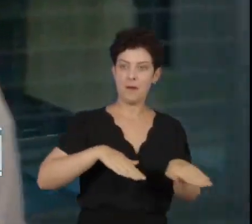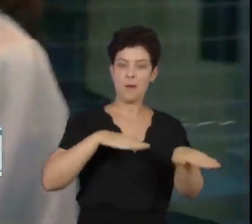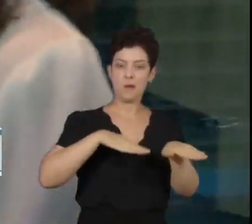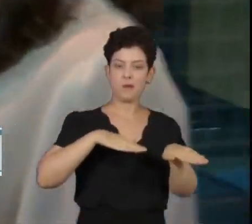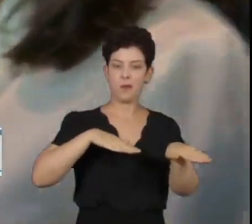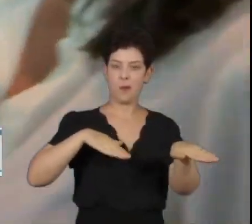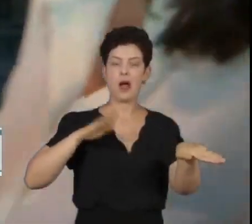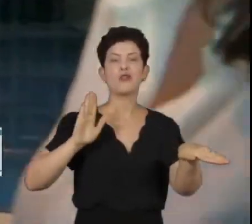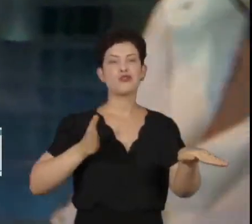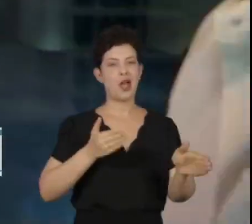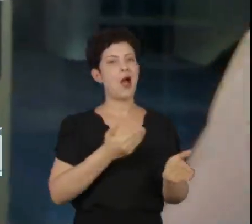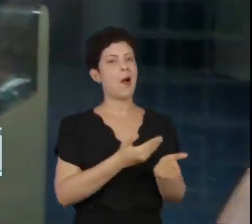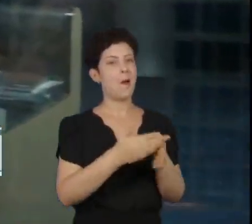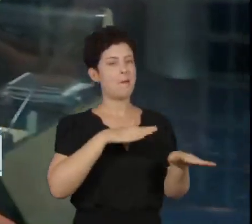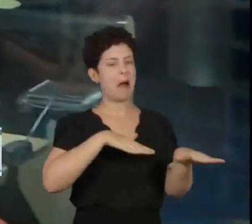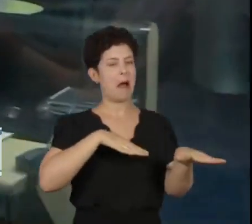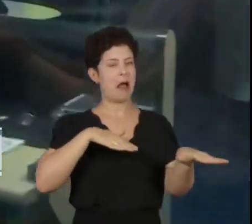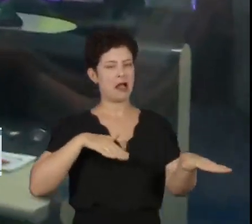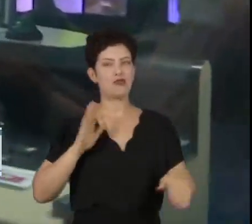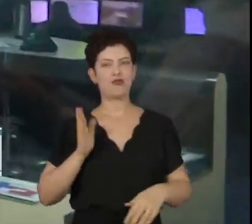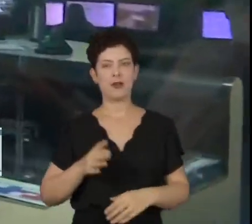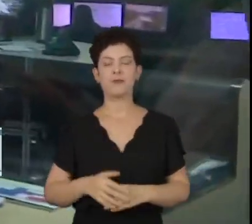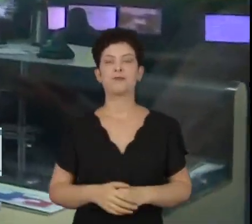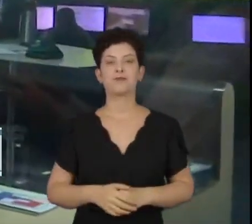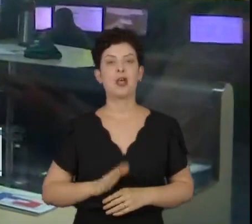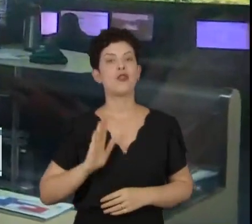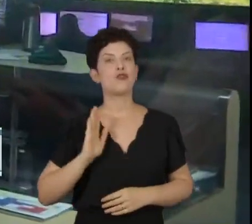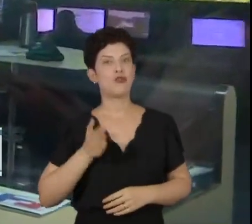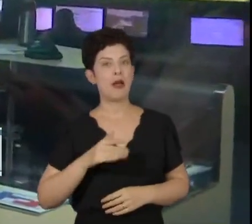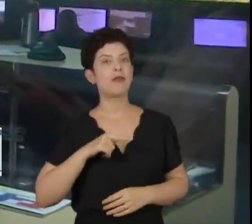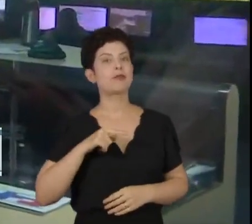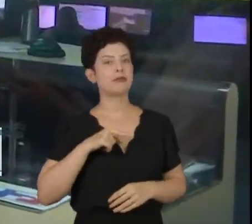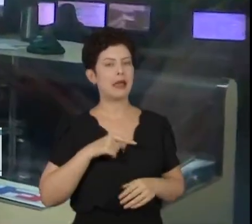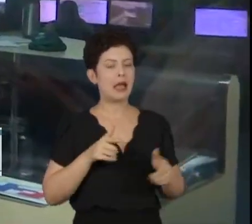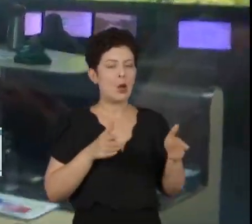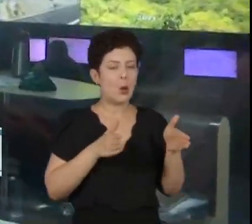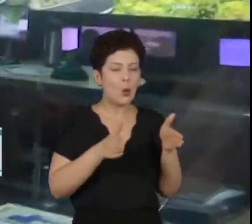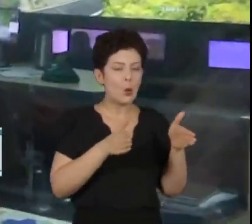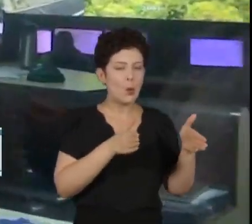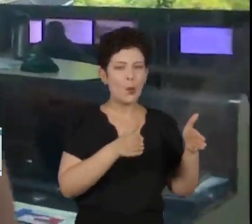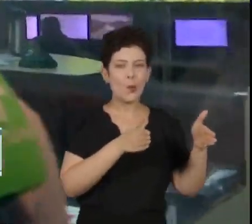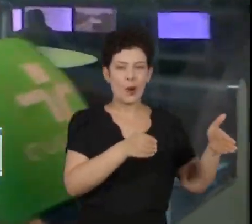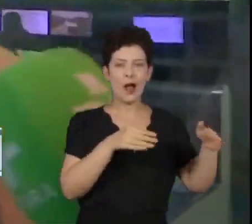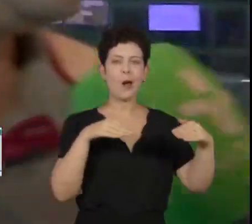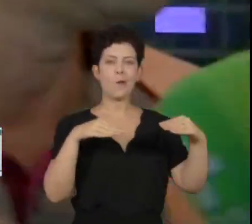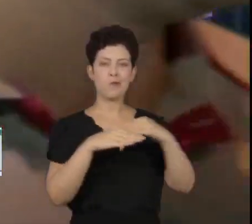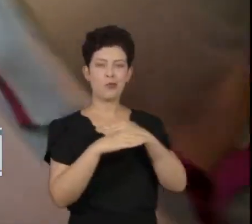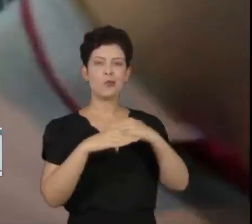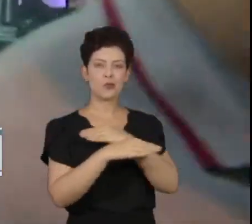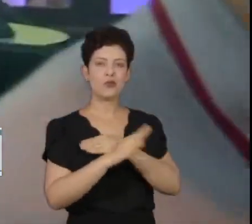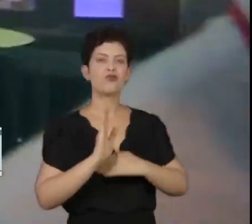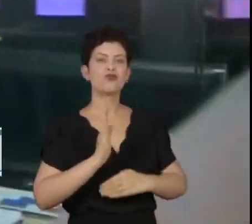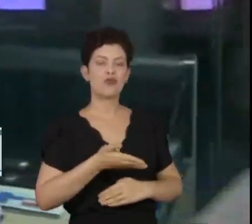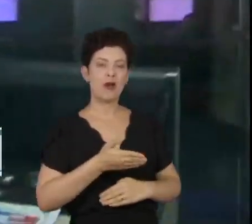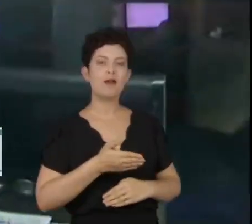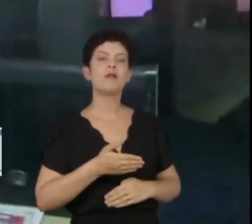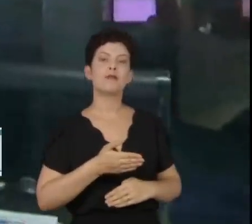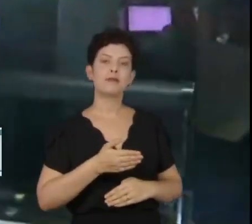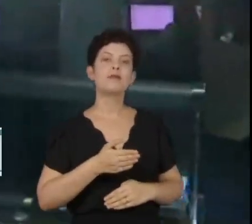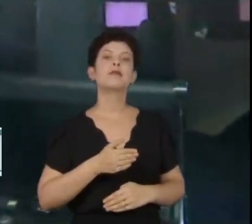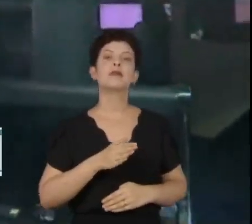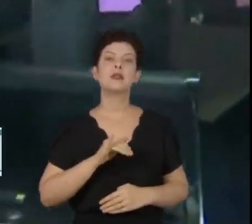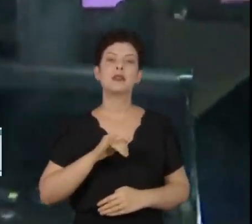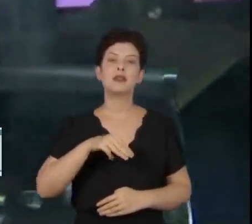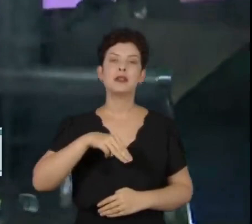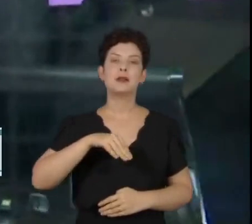congestionamento já começou, né, Isaac? A gente já estamos, né, com alguns picos de lentidão nas nossas rodovias, né, na Imigrantes do